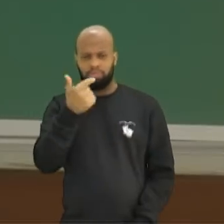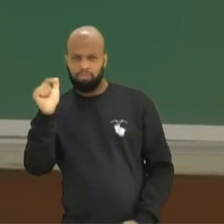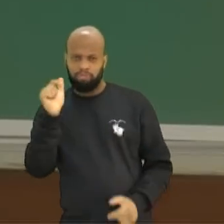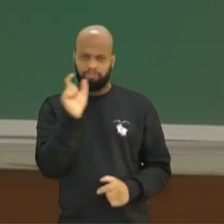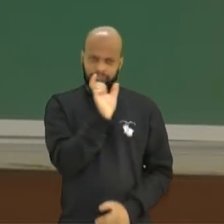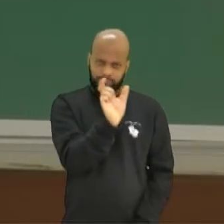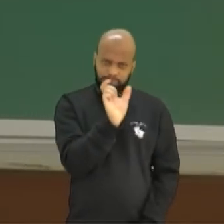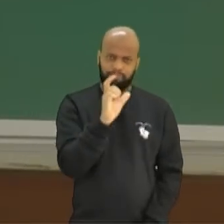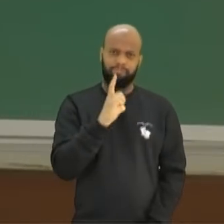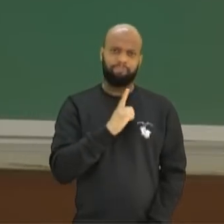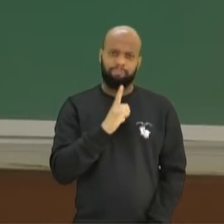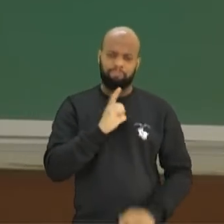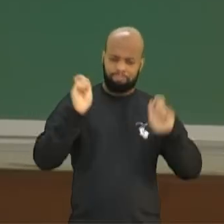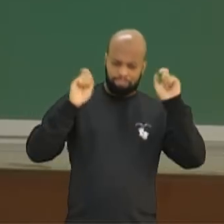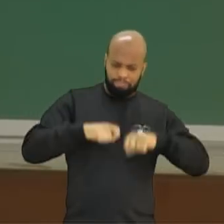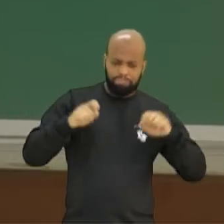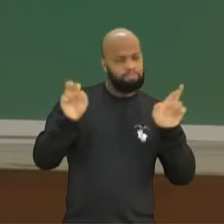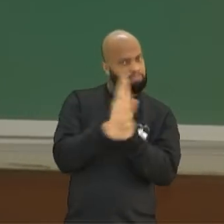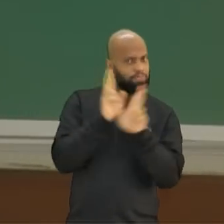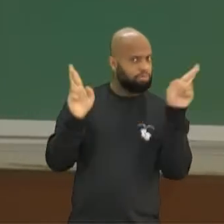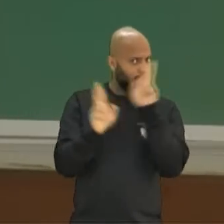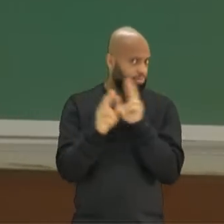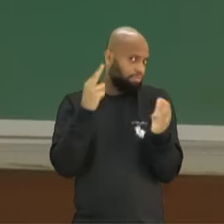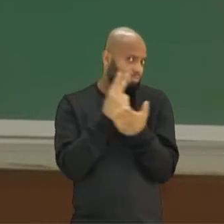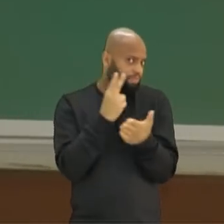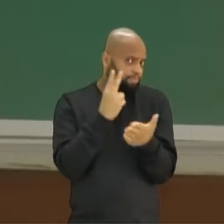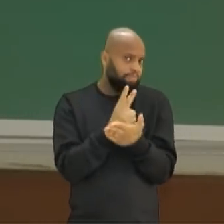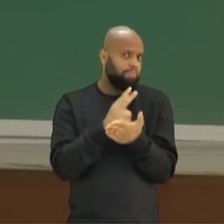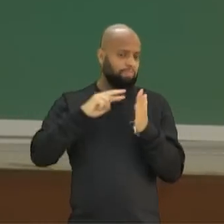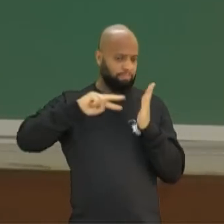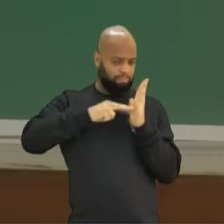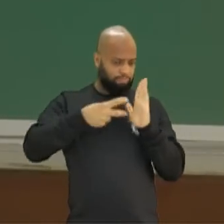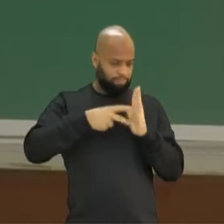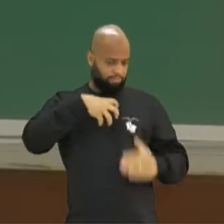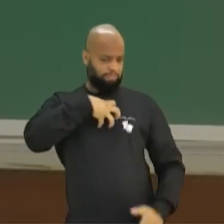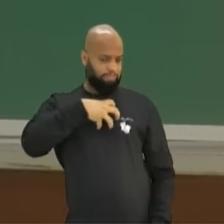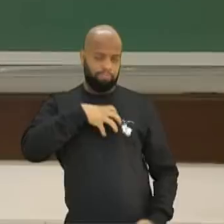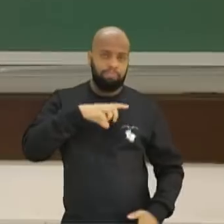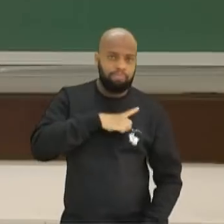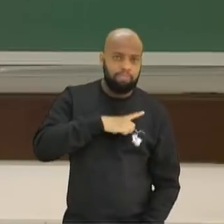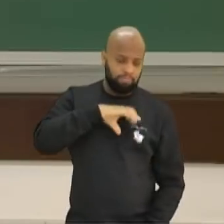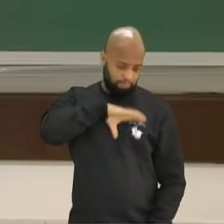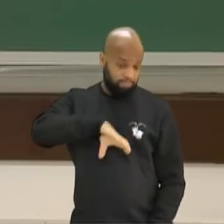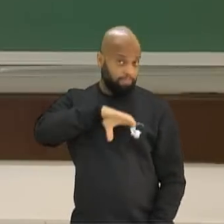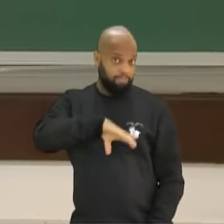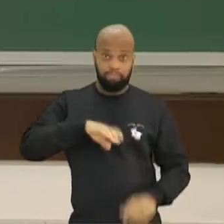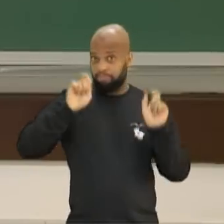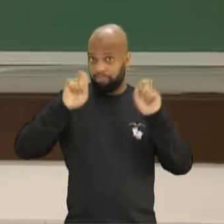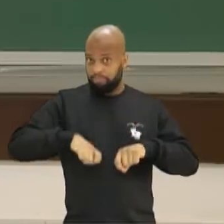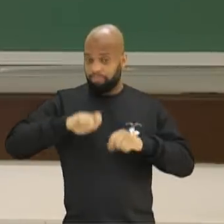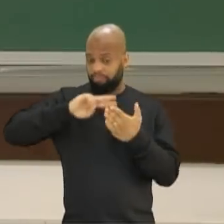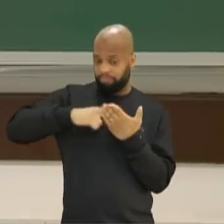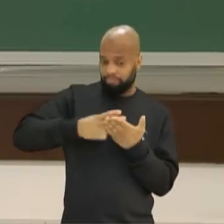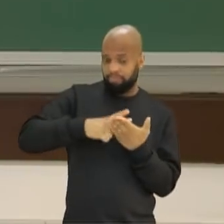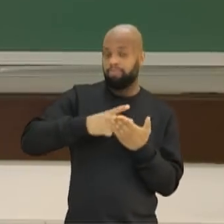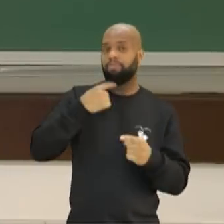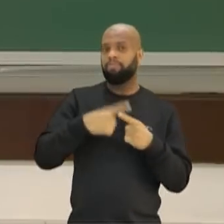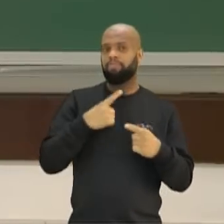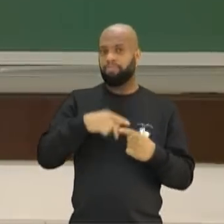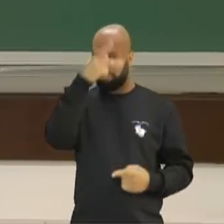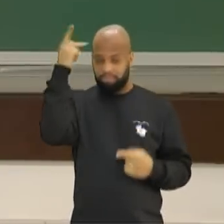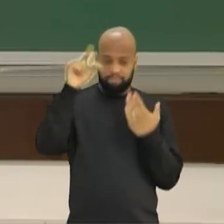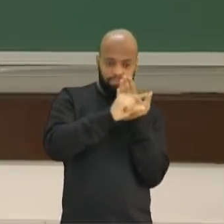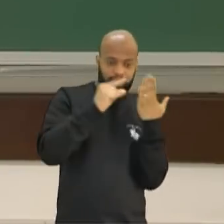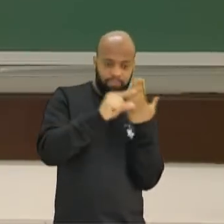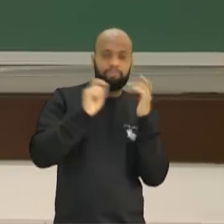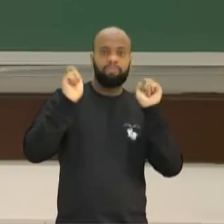uma palavra que se relaciona com a língua portuguesa, que poderia ser utilizada? Será que o autor poderia ter